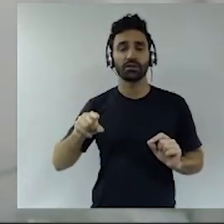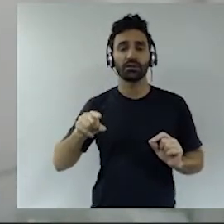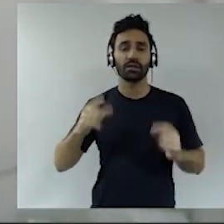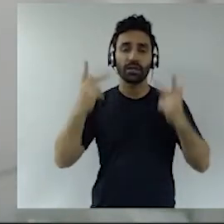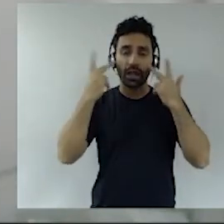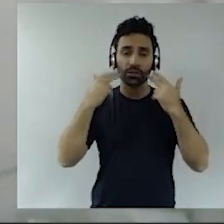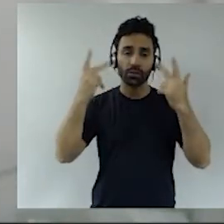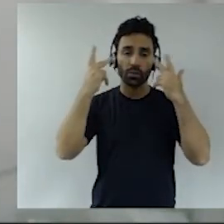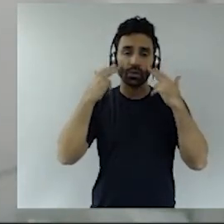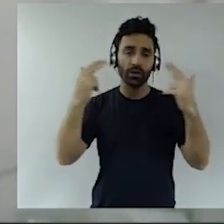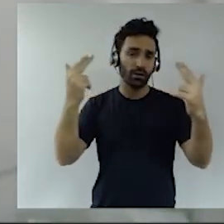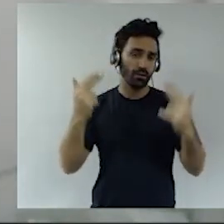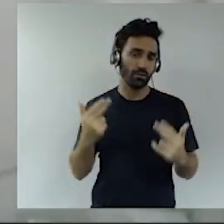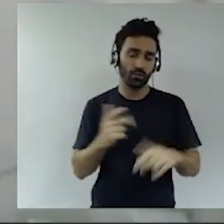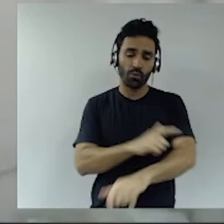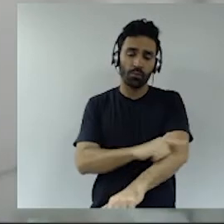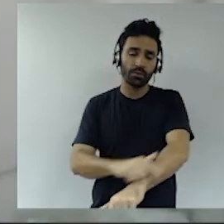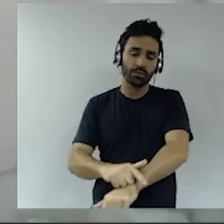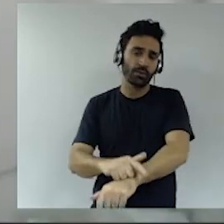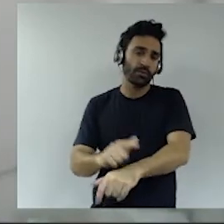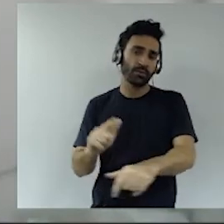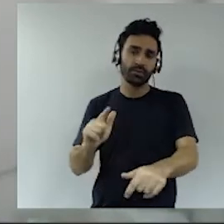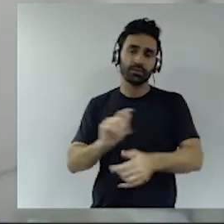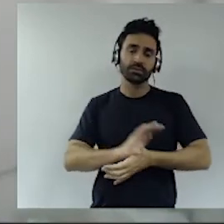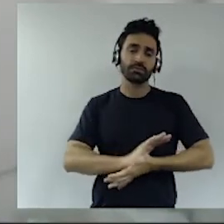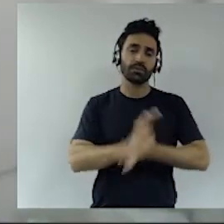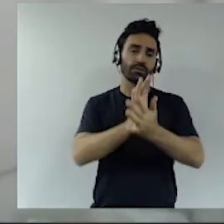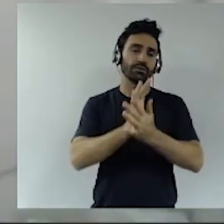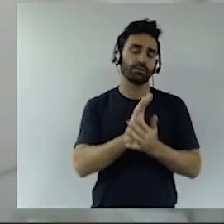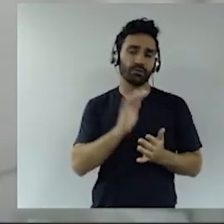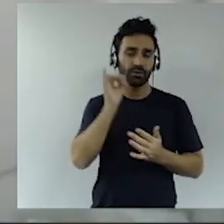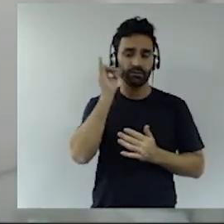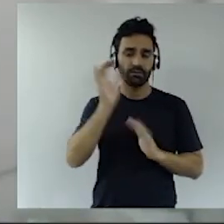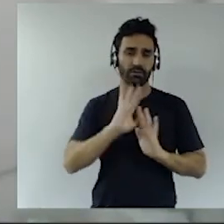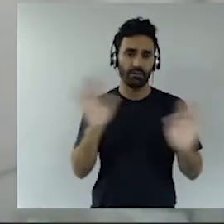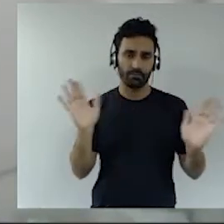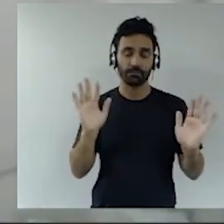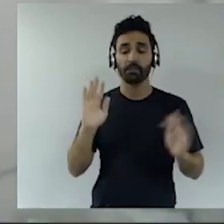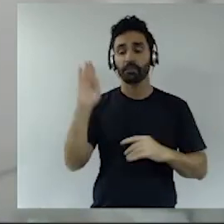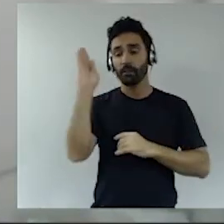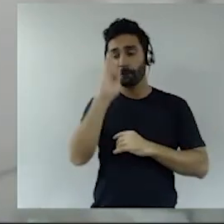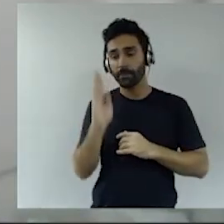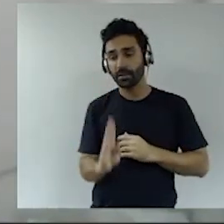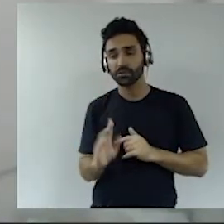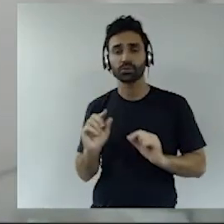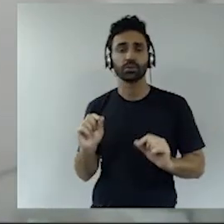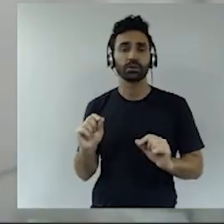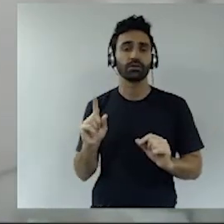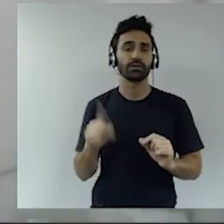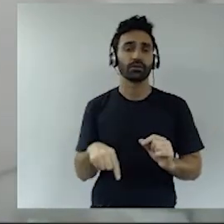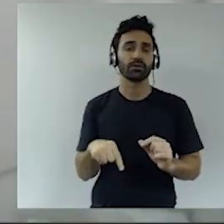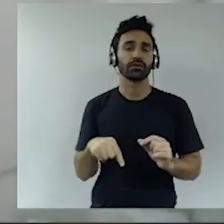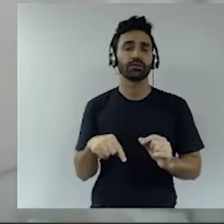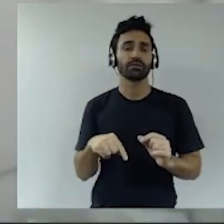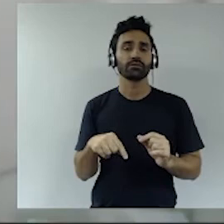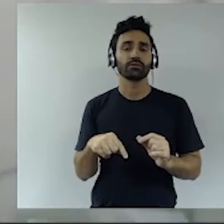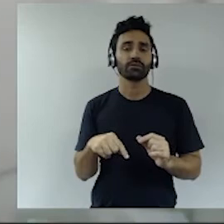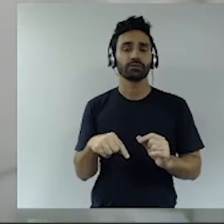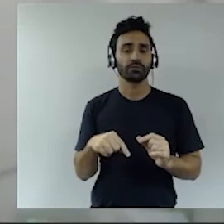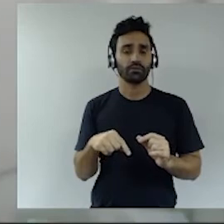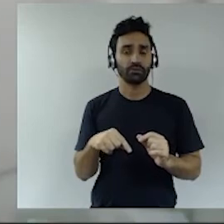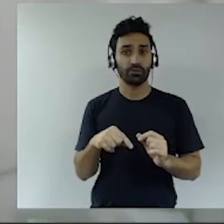dos padrões de comportamentos discriminatórios. O Brasil, por outro lado, a partir da Constituição de